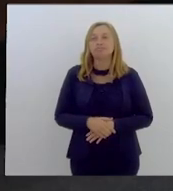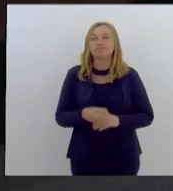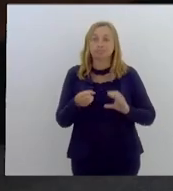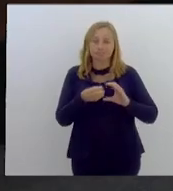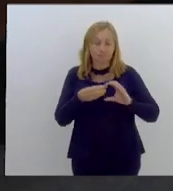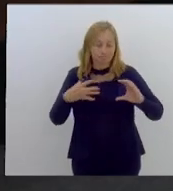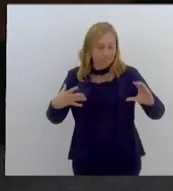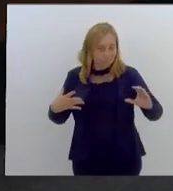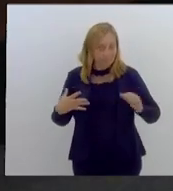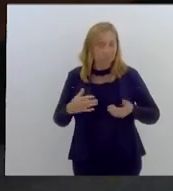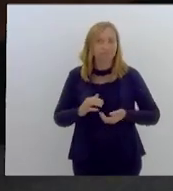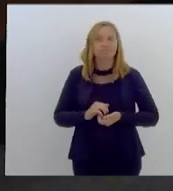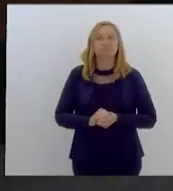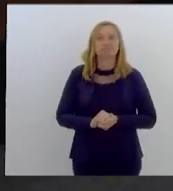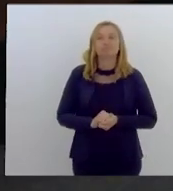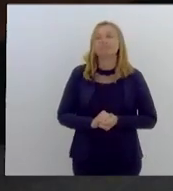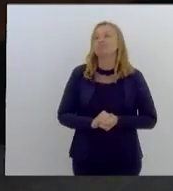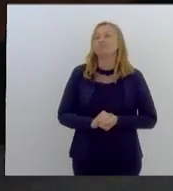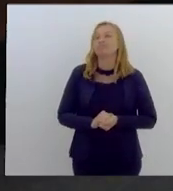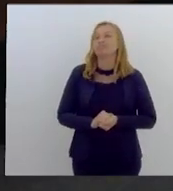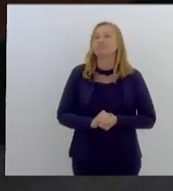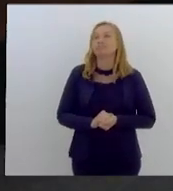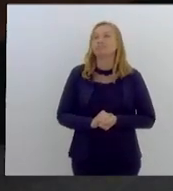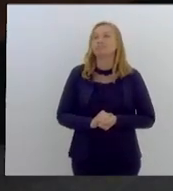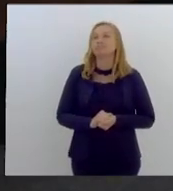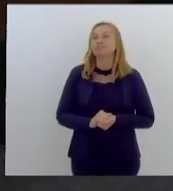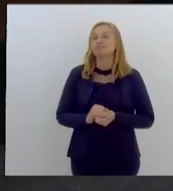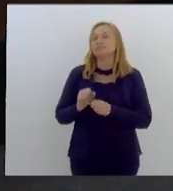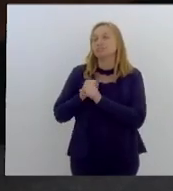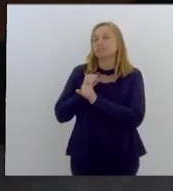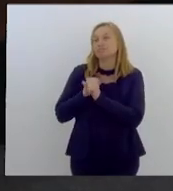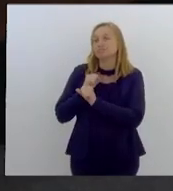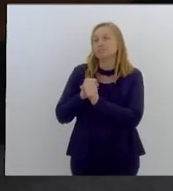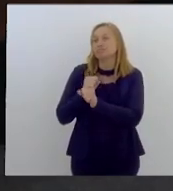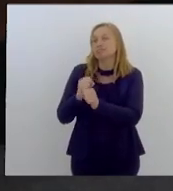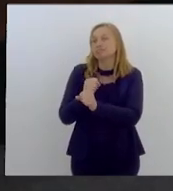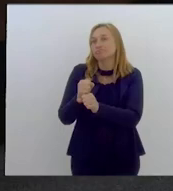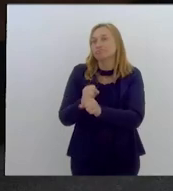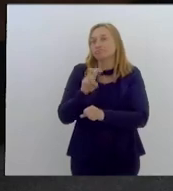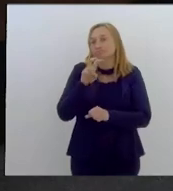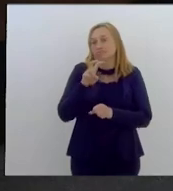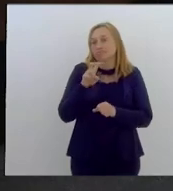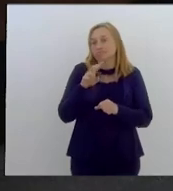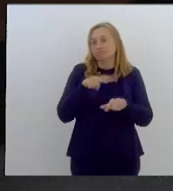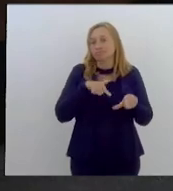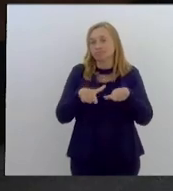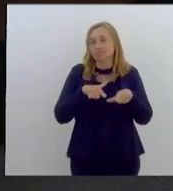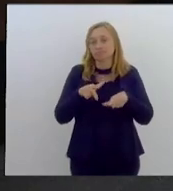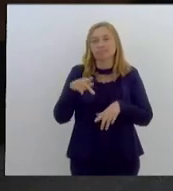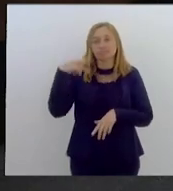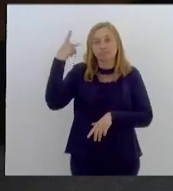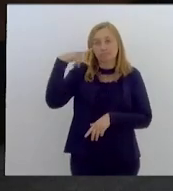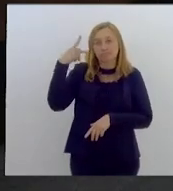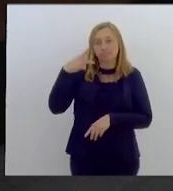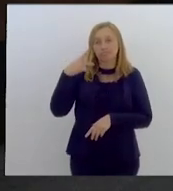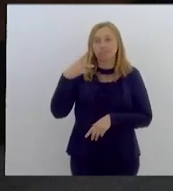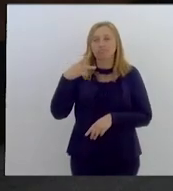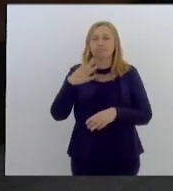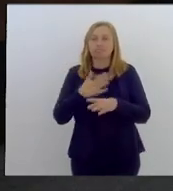característica que eu fui ao longo dos anos, após 5 mandatos como vereador na cidade de